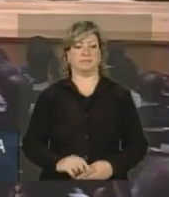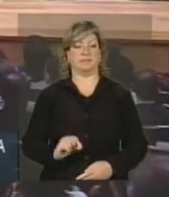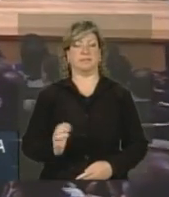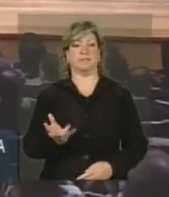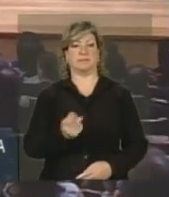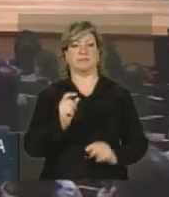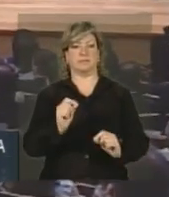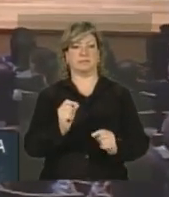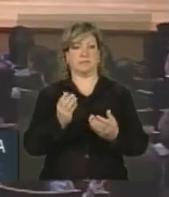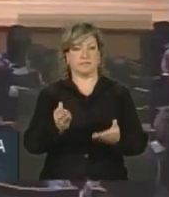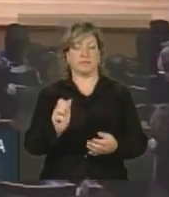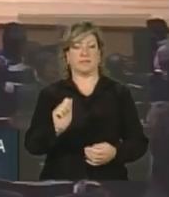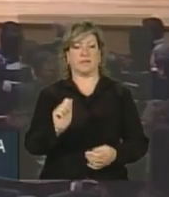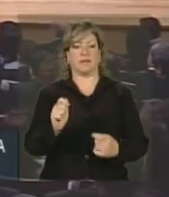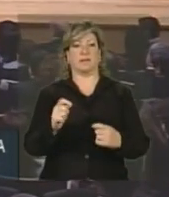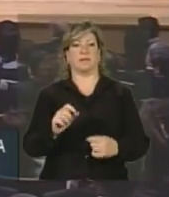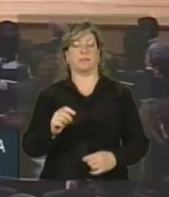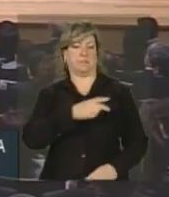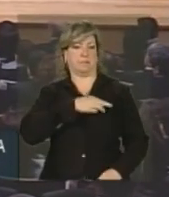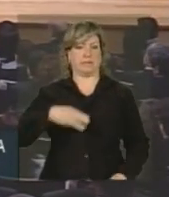Excelentíssimo senhor Alexandre Padilha,